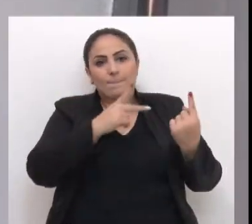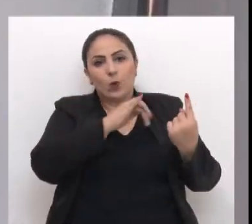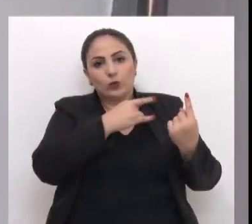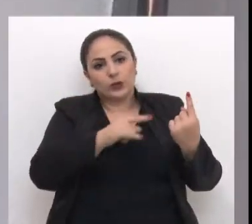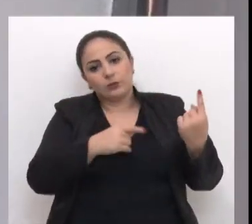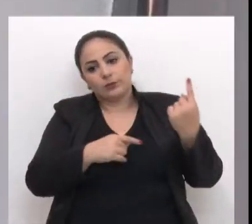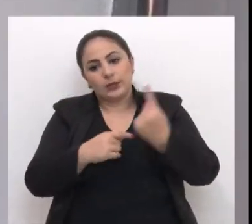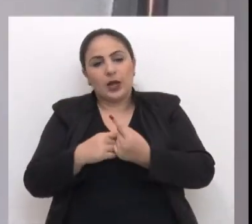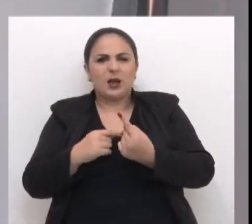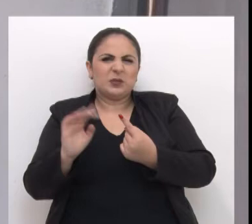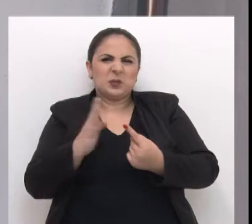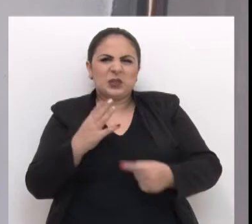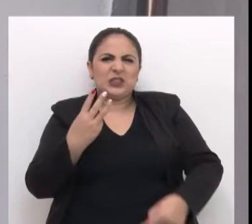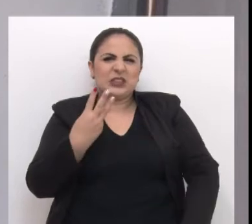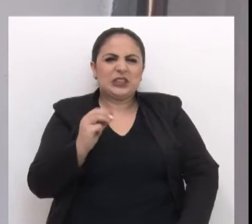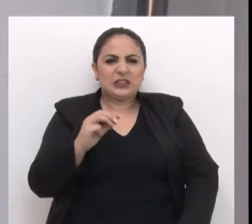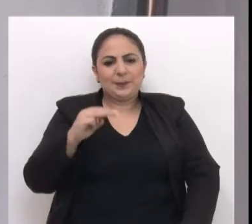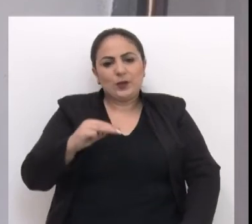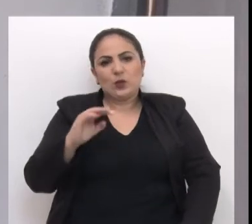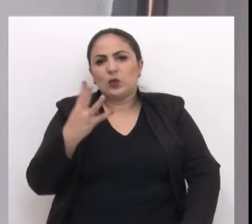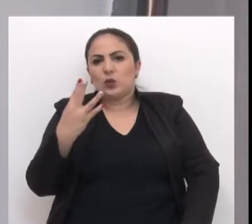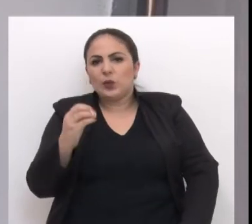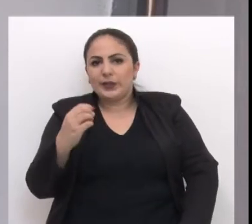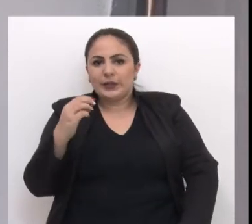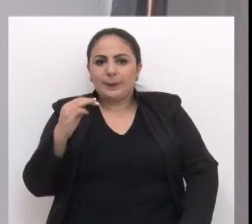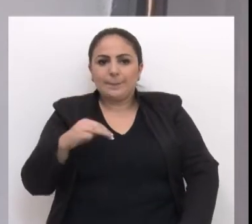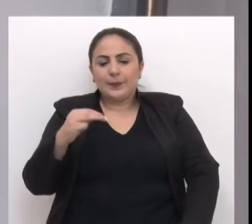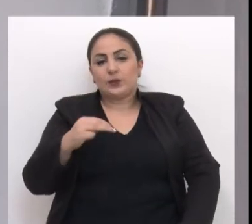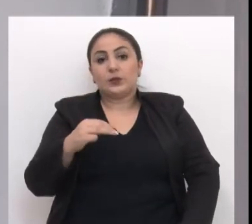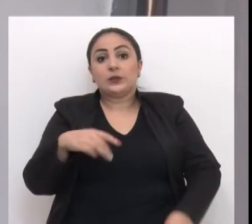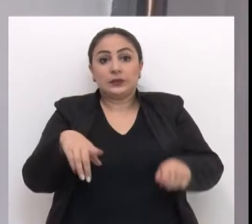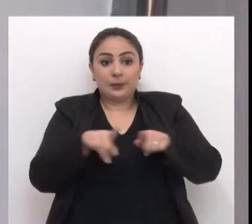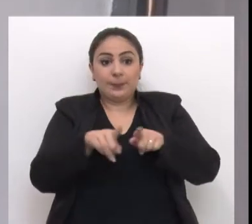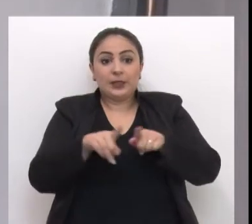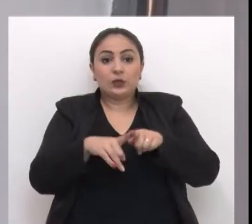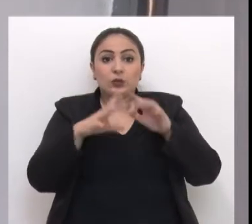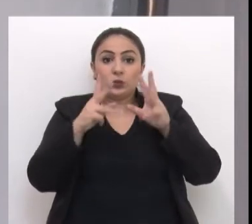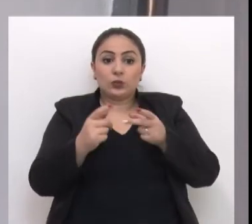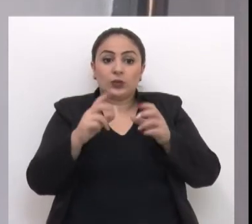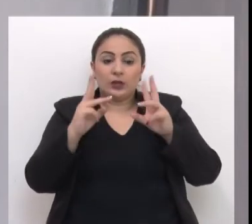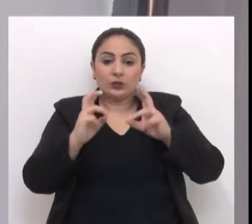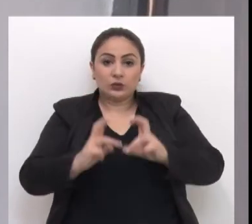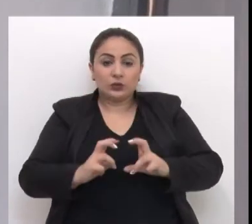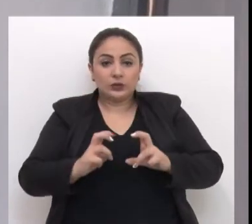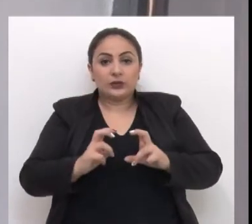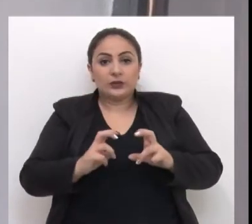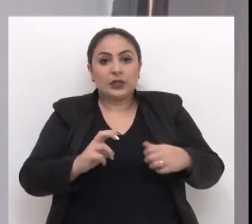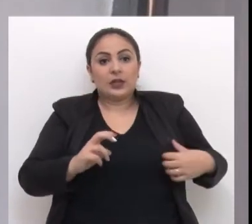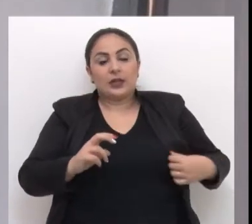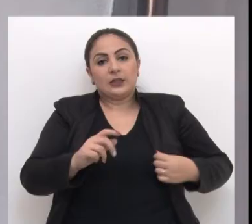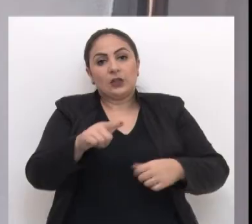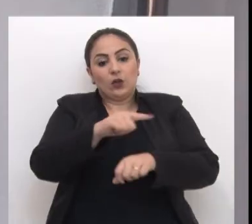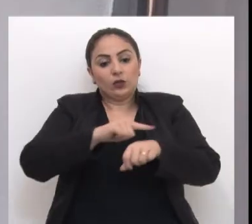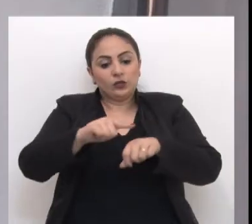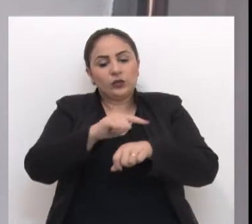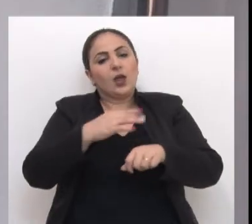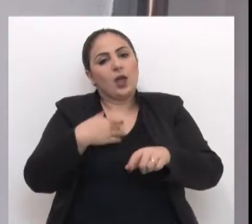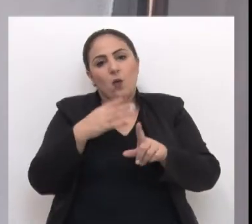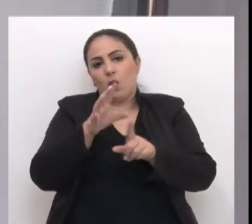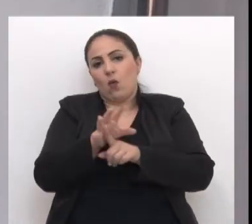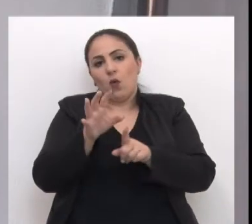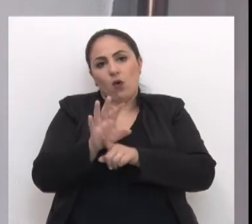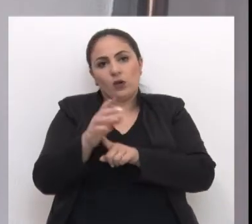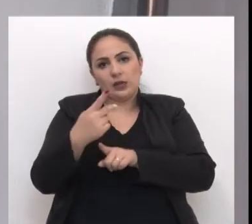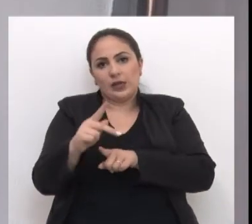Pontão para cá, que leva em torno de 30, 40 minutos. Então, além de todas as questões de logística, eu